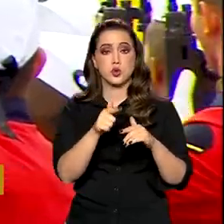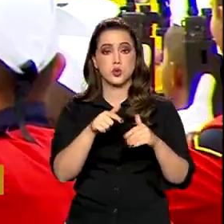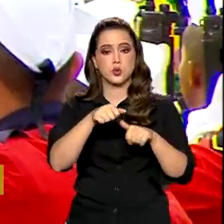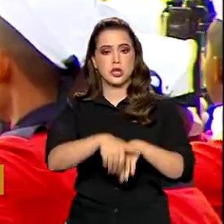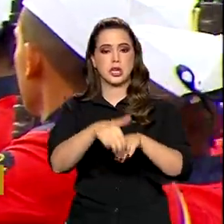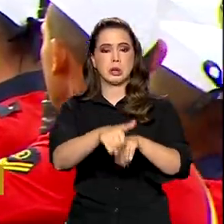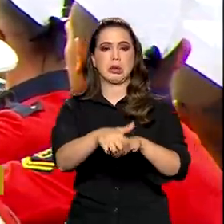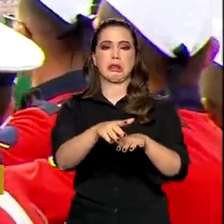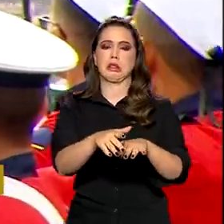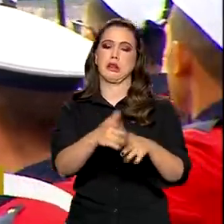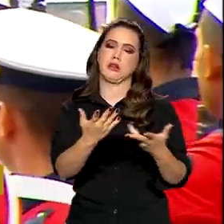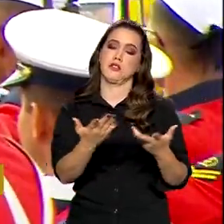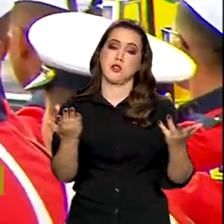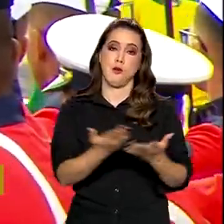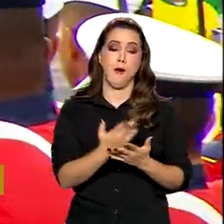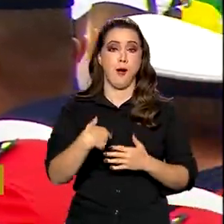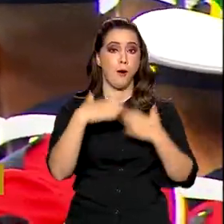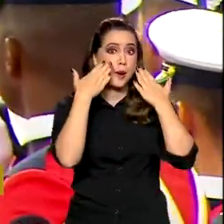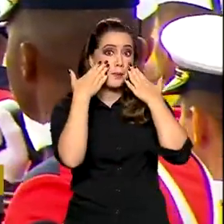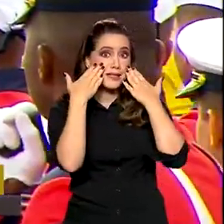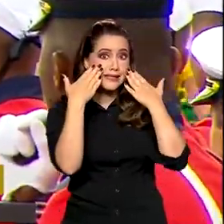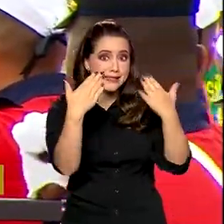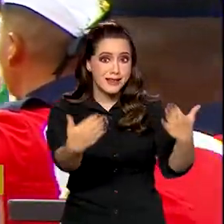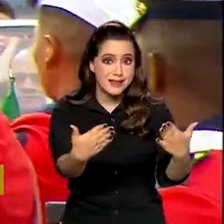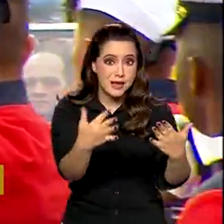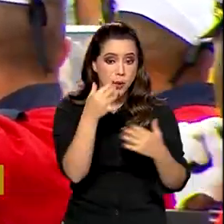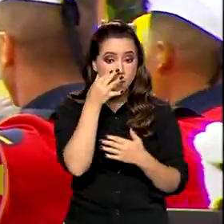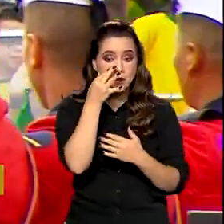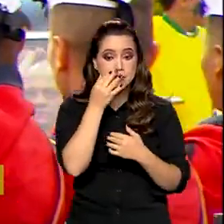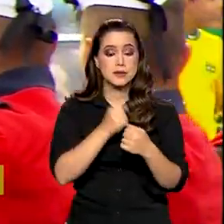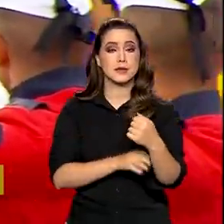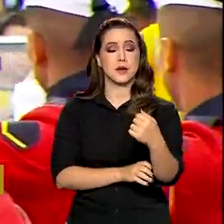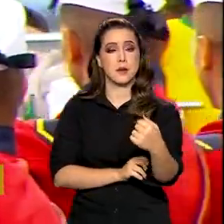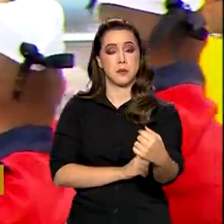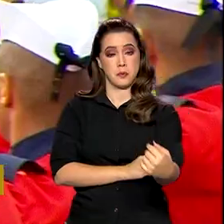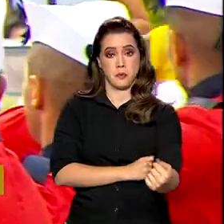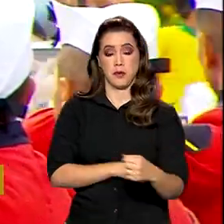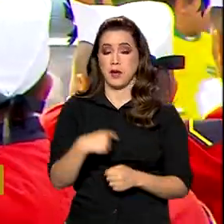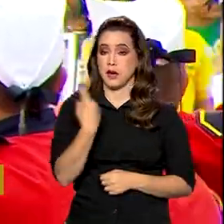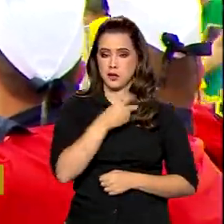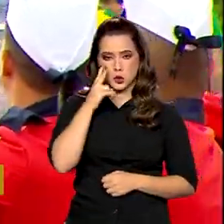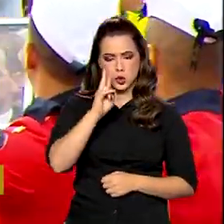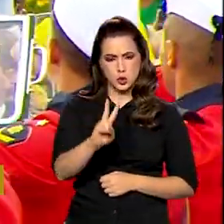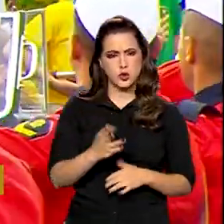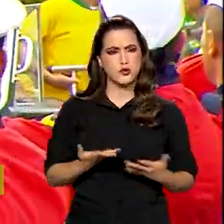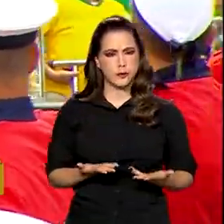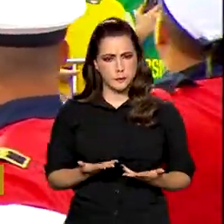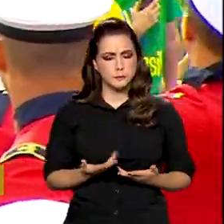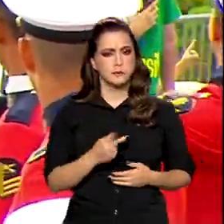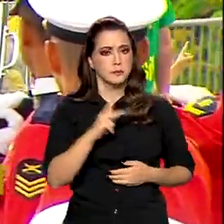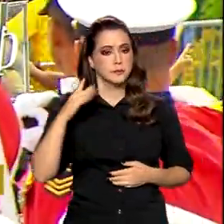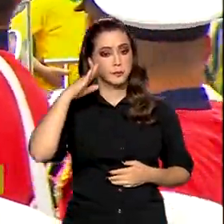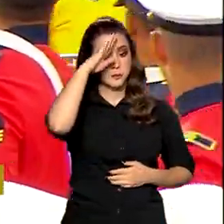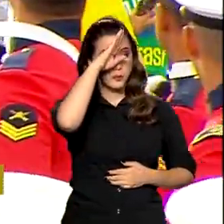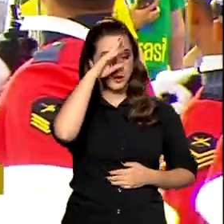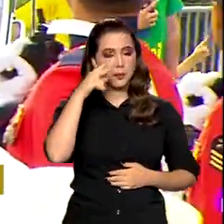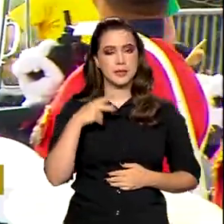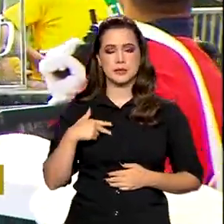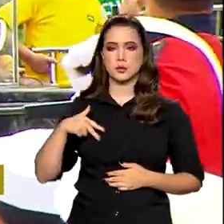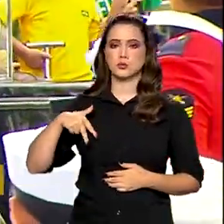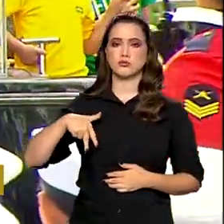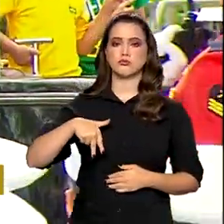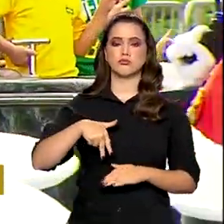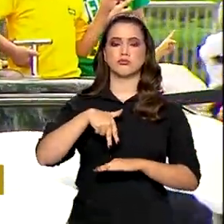aqui da gente. A gente ouve aqui a movimentação. O presidente passando, portanto, sempre de pé ali